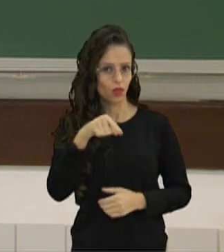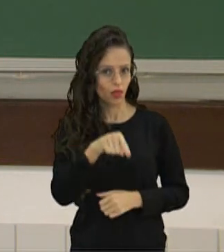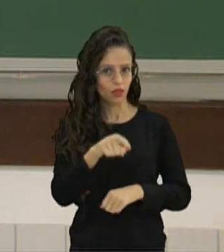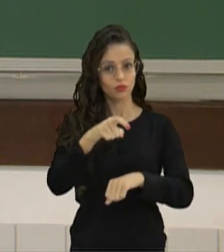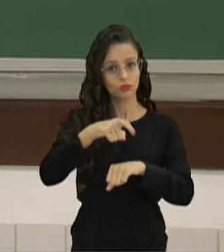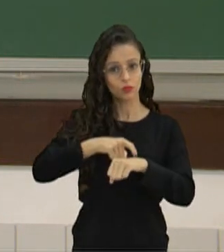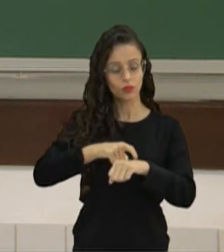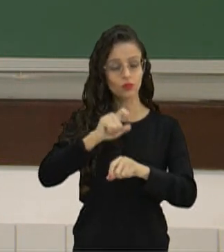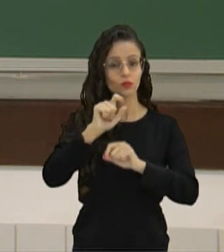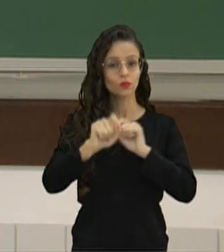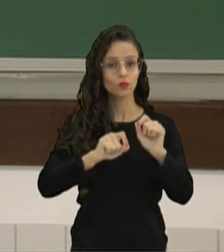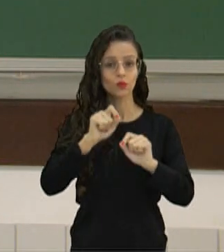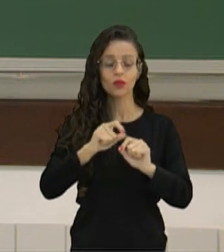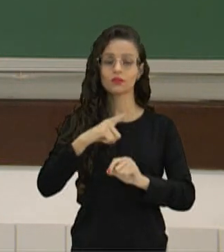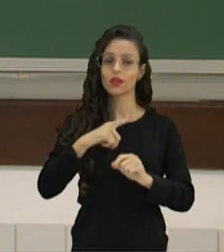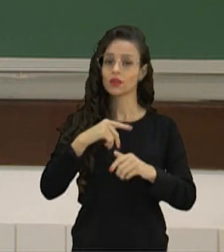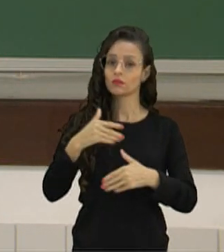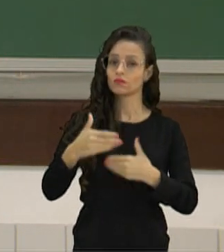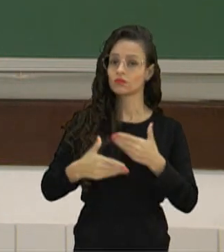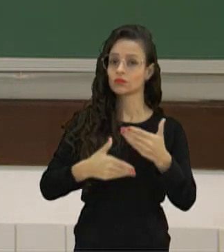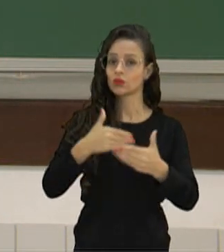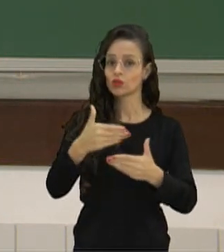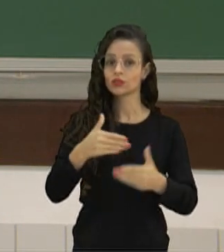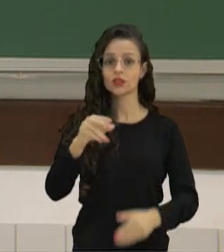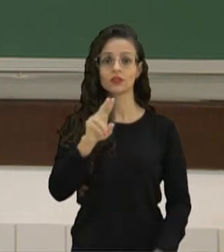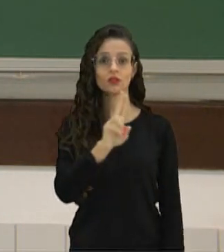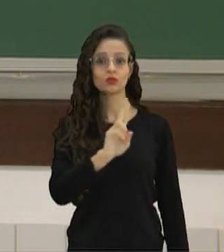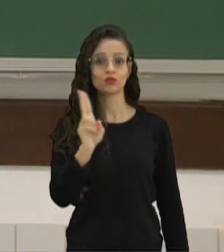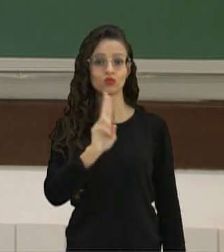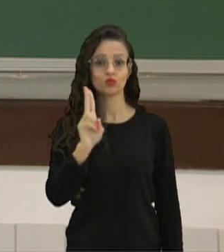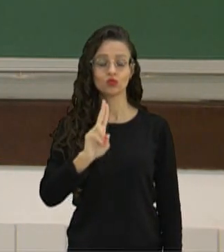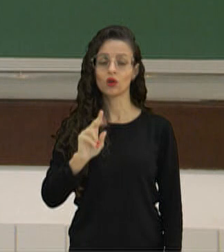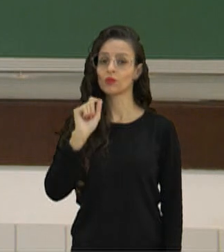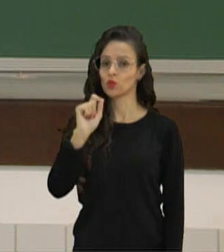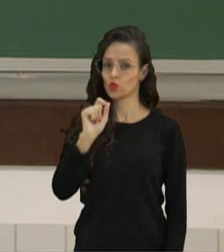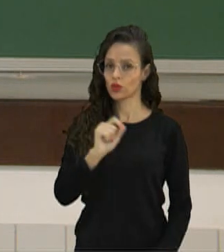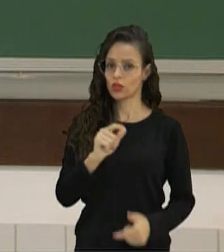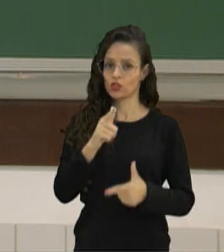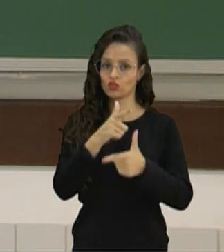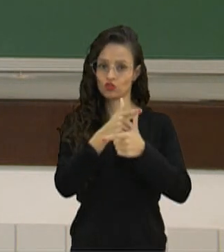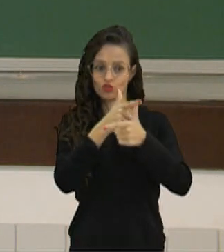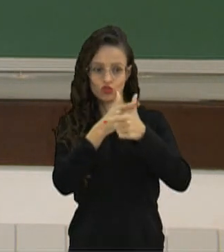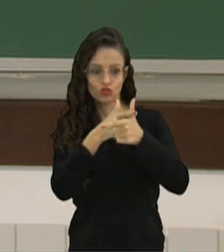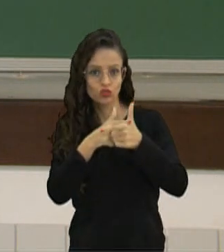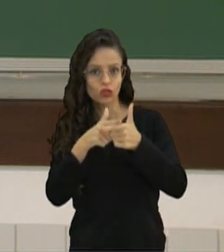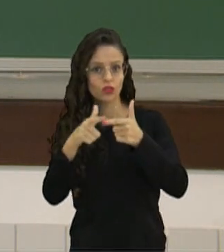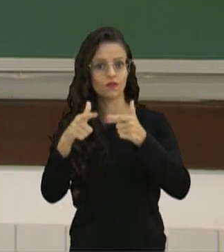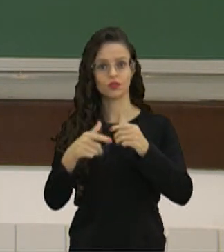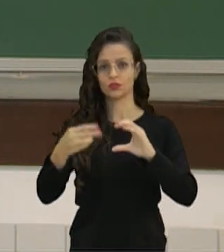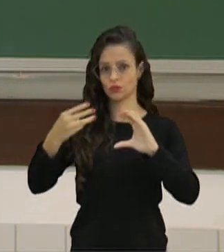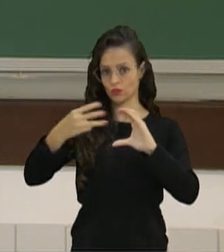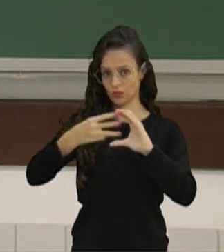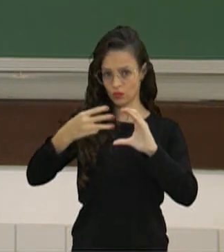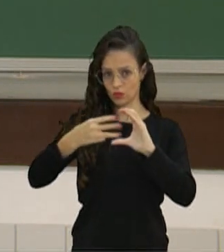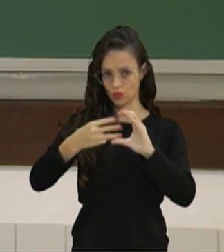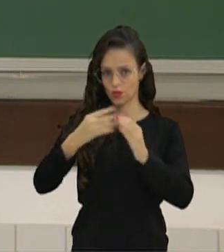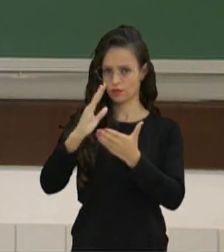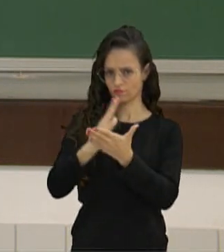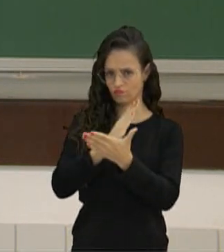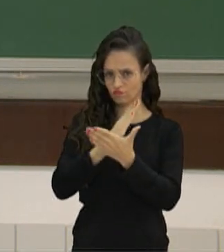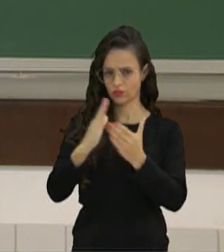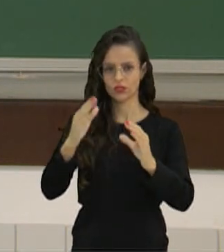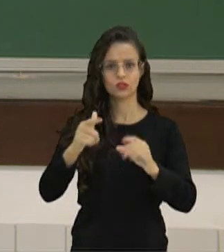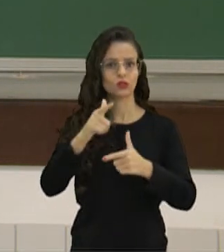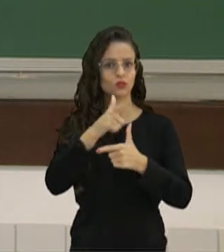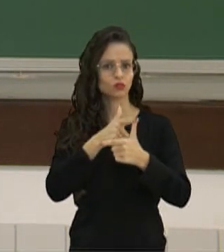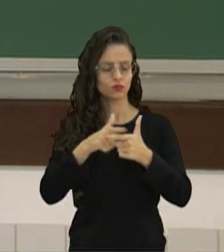momento, ela vai passar por um processo ao qual nós vamos chamar de divisão celular. E aí, para a nossa espécie,